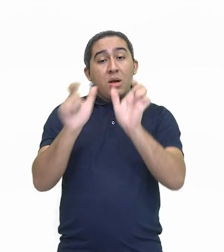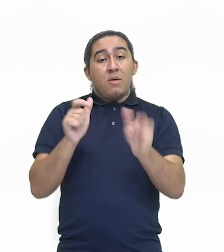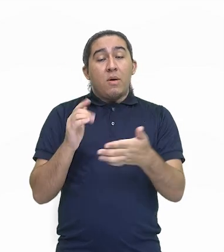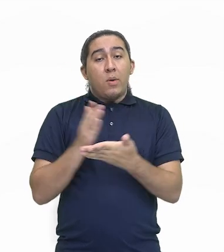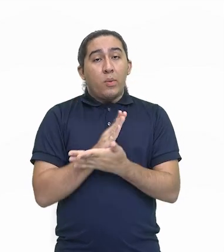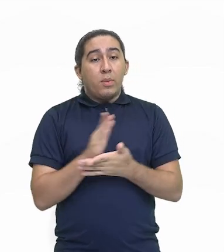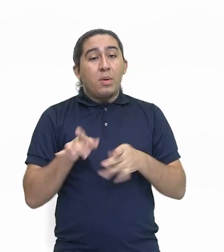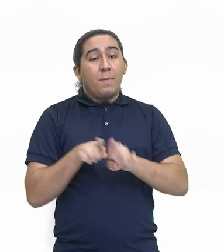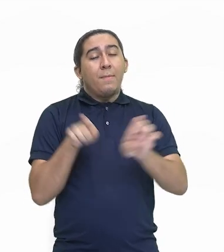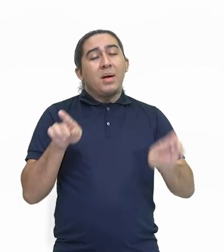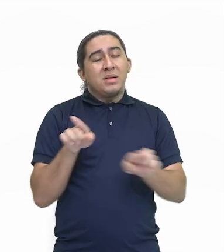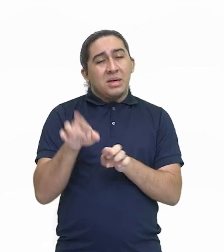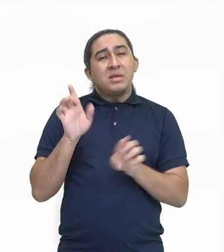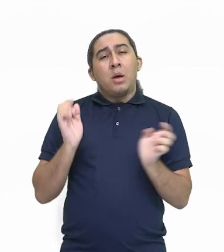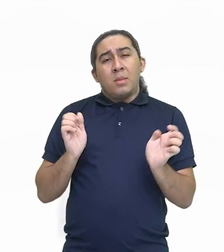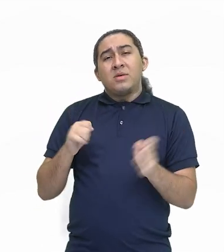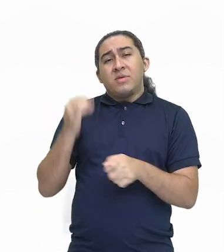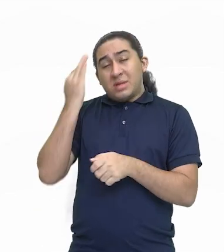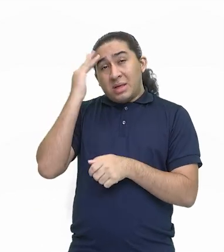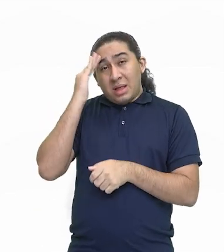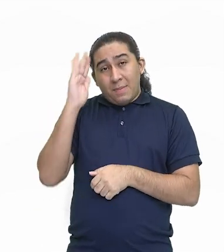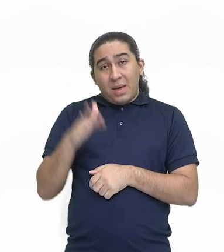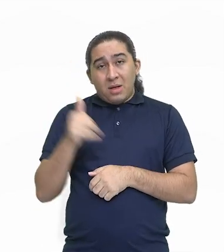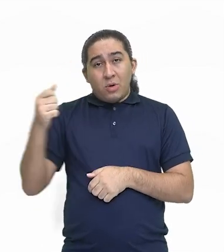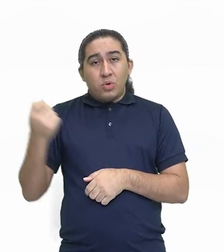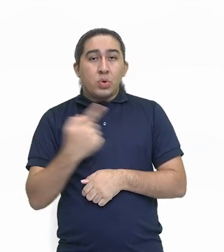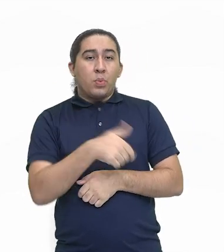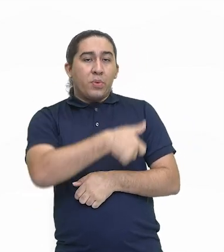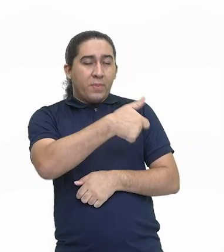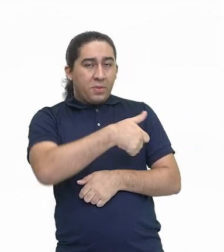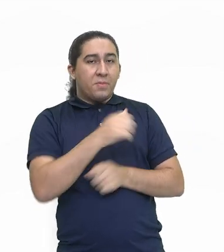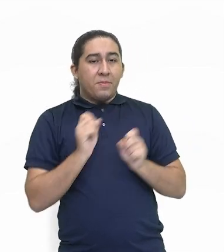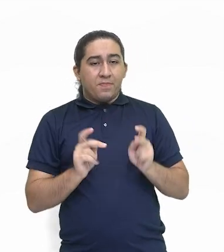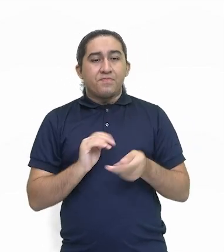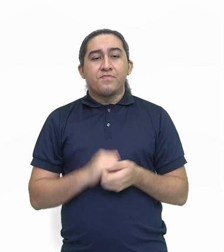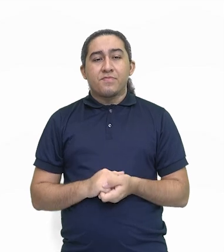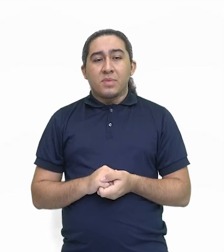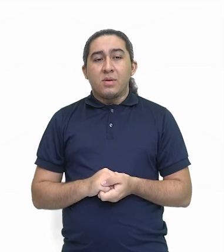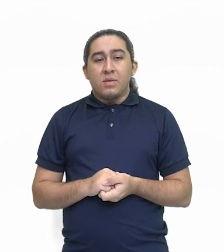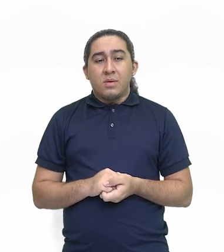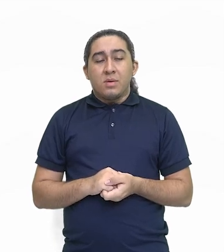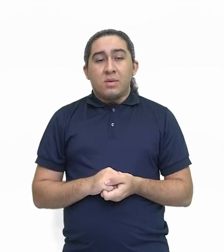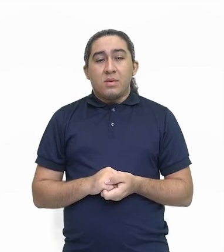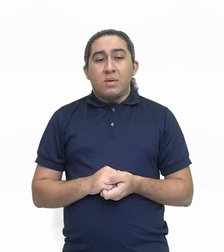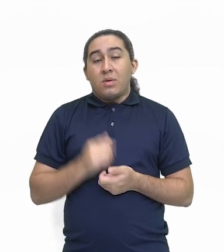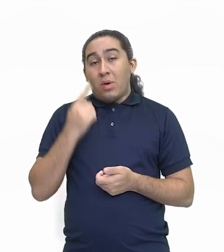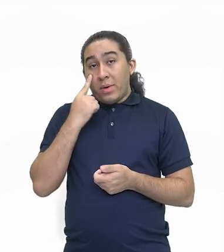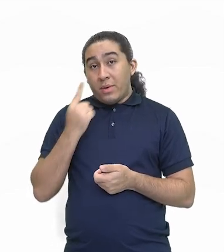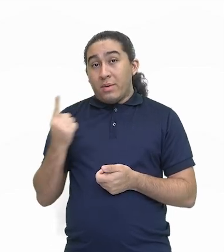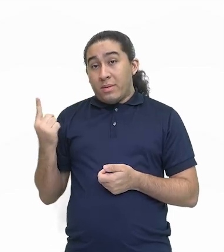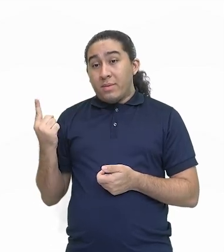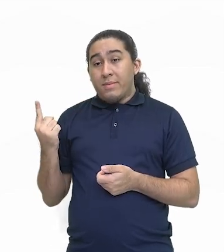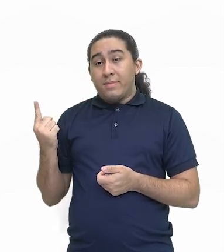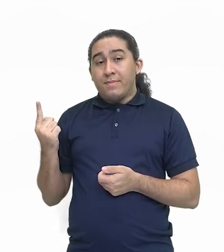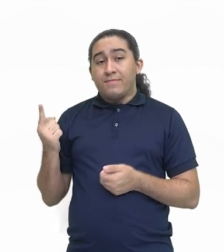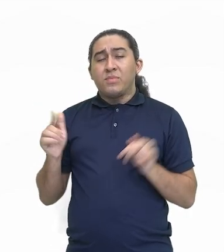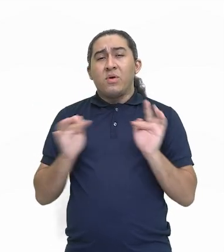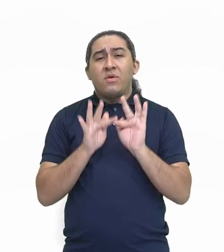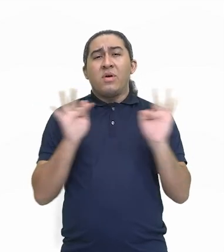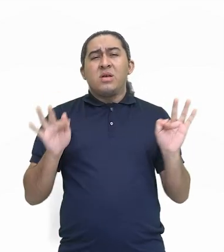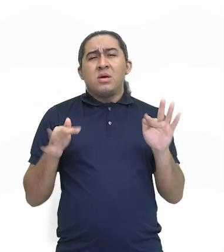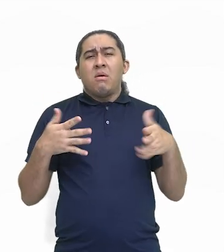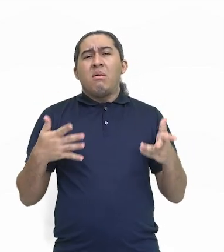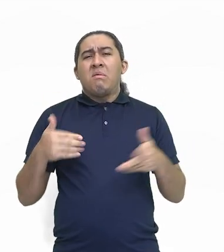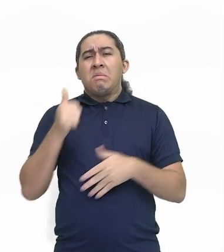mas já dá para entender melhor do que o primeiro texto, né? Ai, dona feia! Com quem será